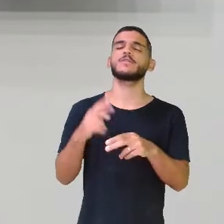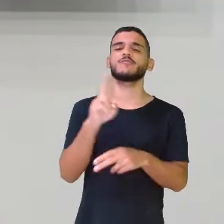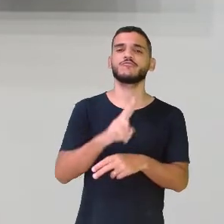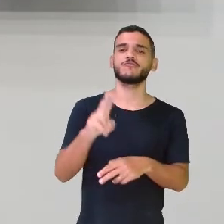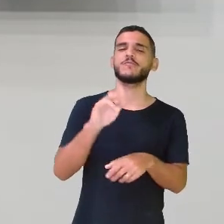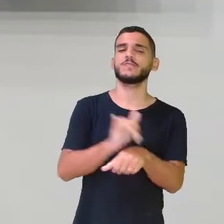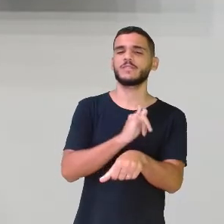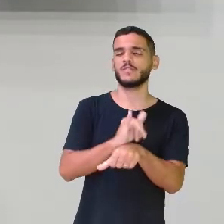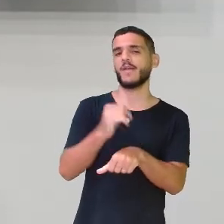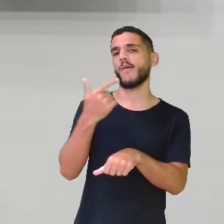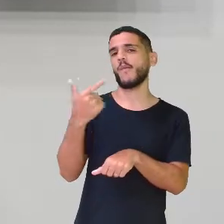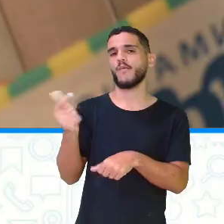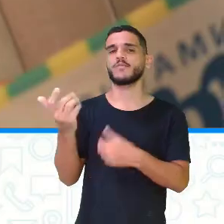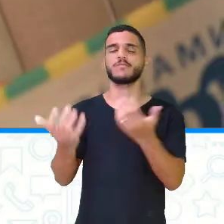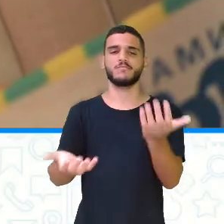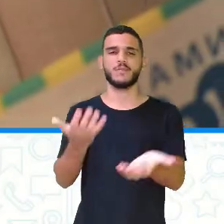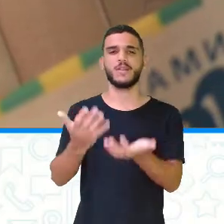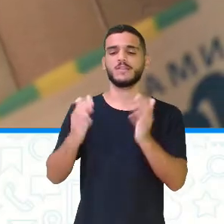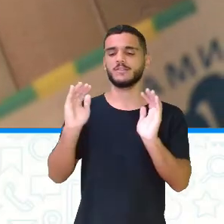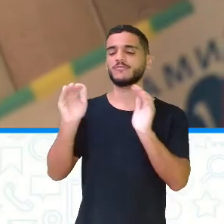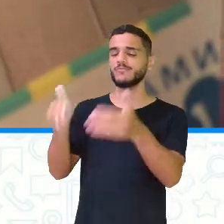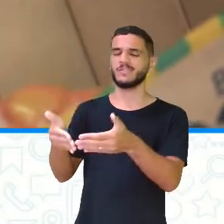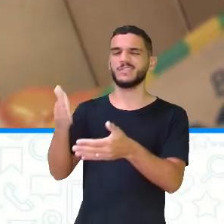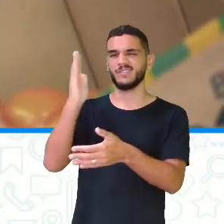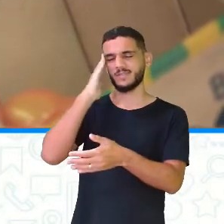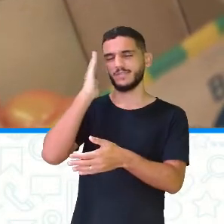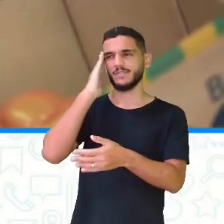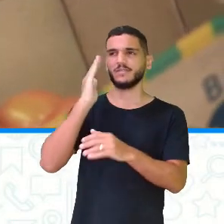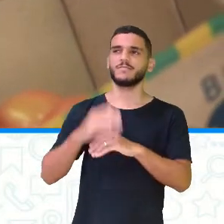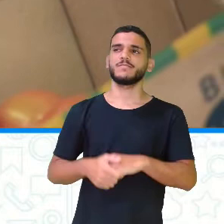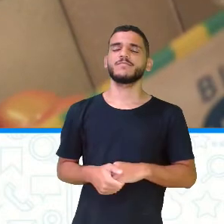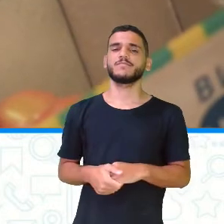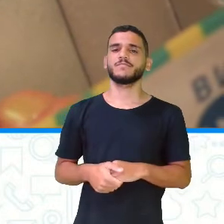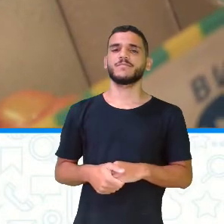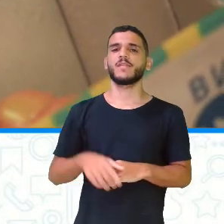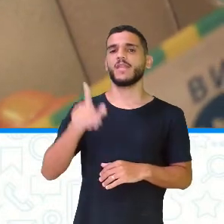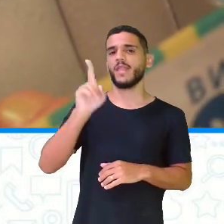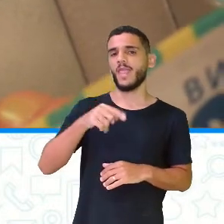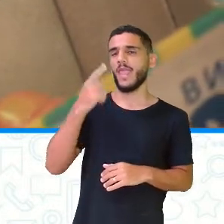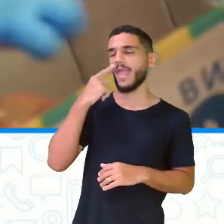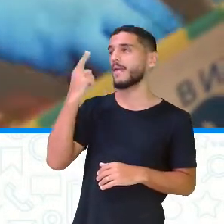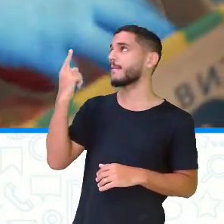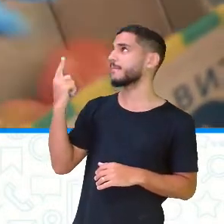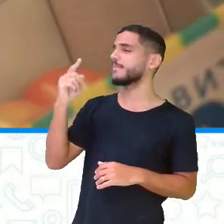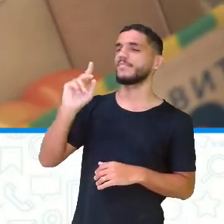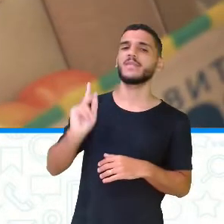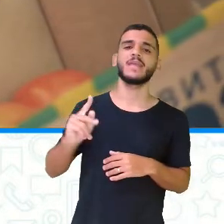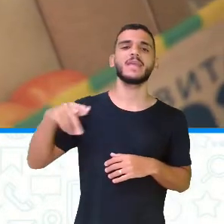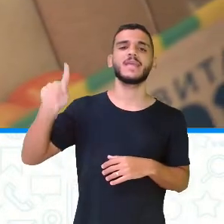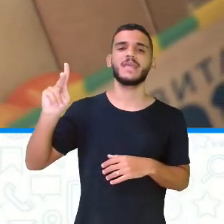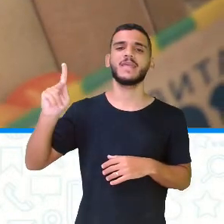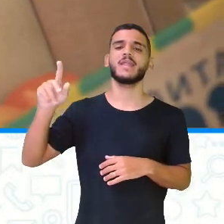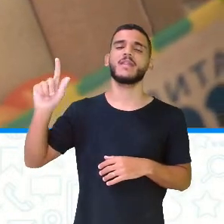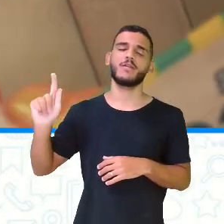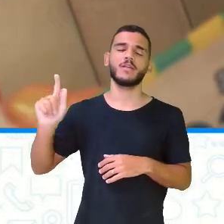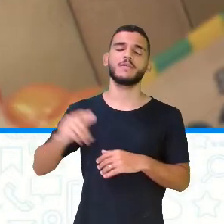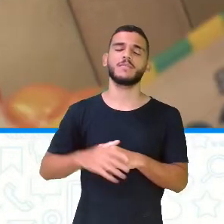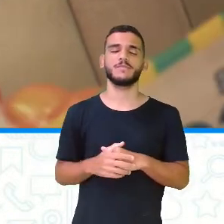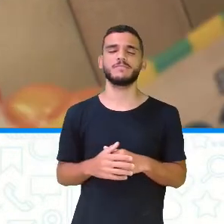mais precisa, mais específica. Aqui é quilograma. A gente consegue ter uma medição em grama